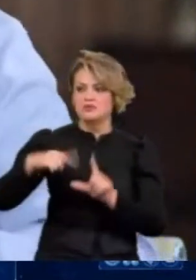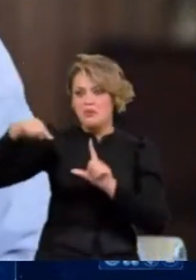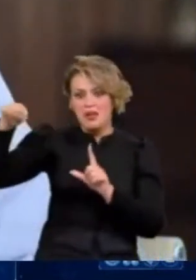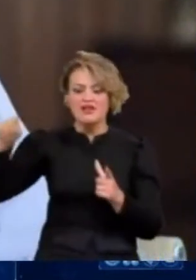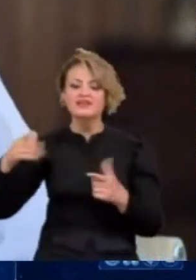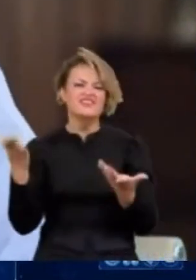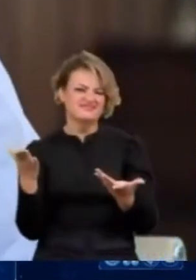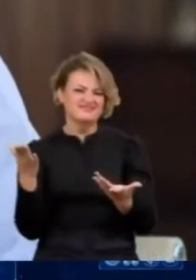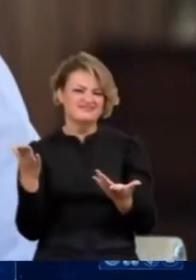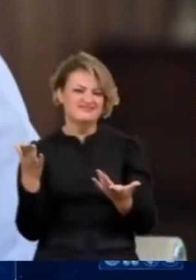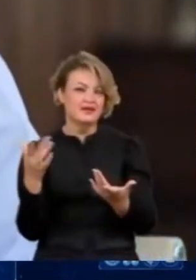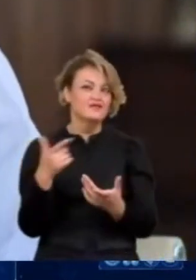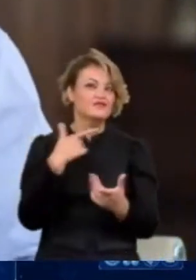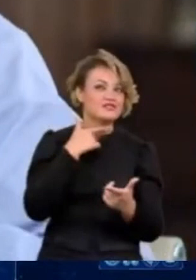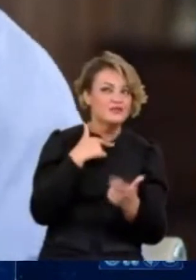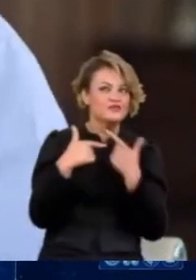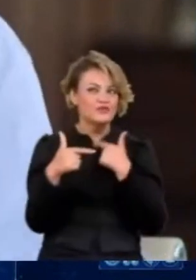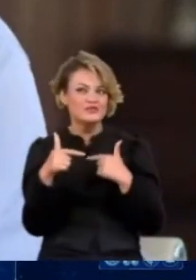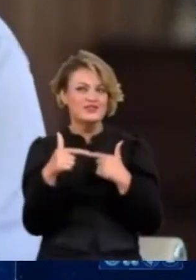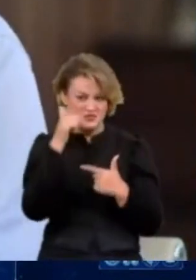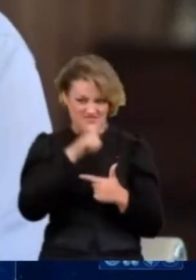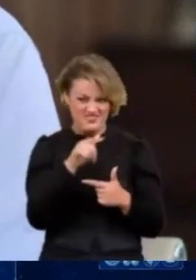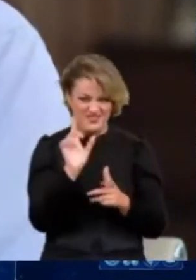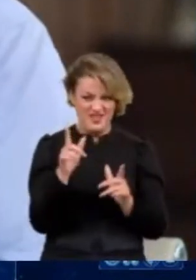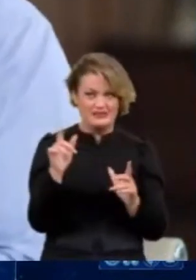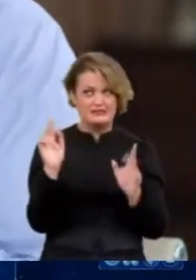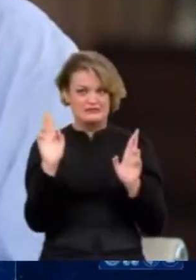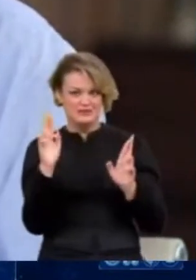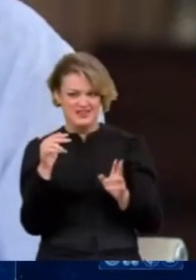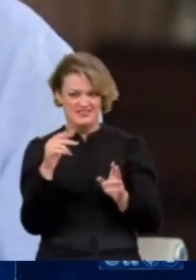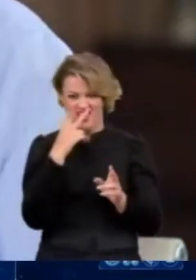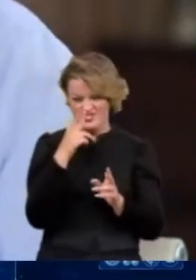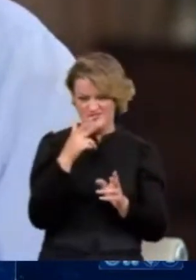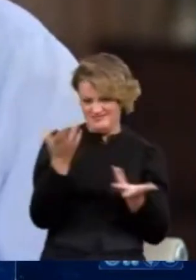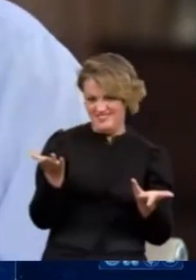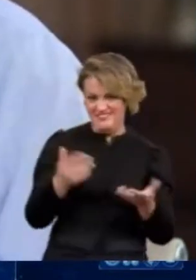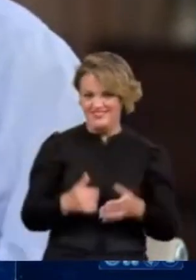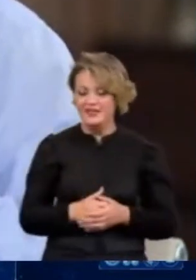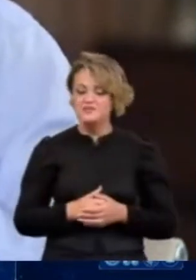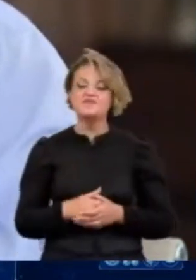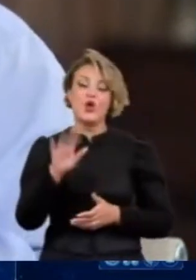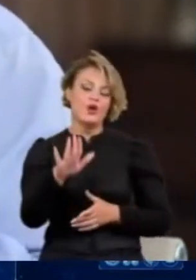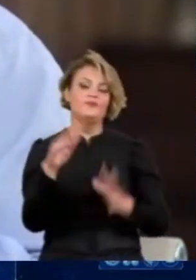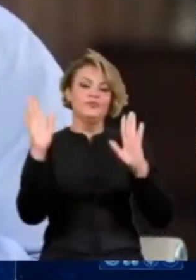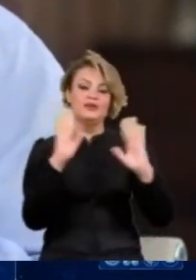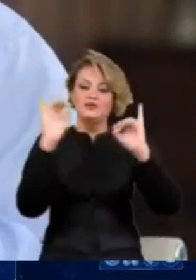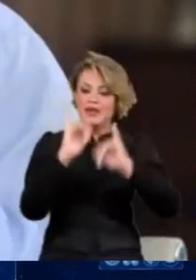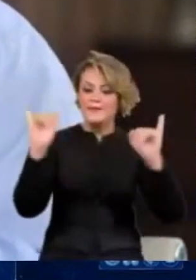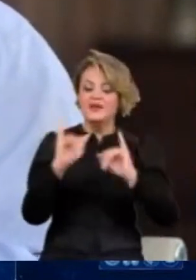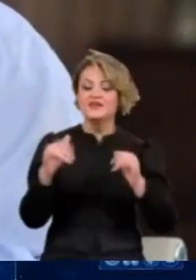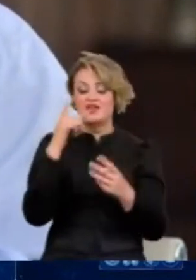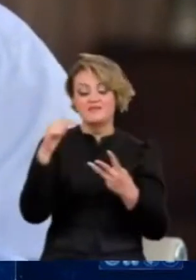do Enem para as pessoas se se matricularem no Enem o Enem ficou meio esquecido foi sabotado e